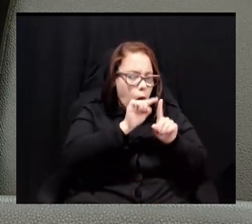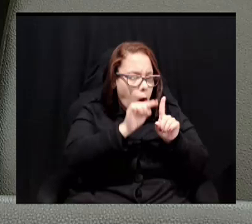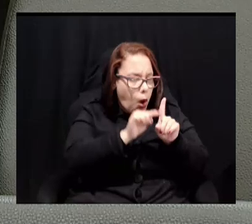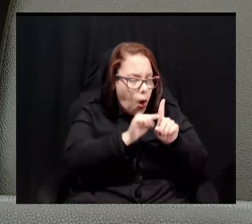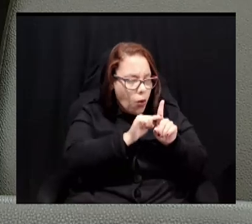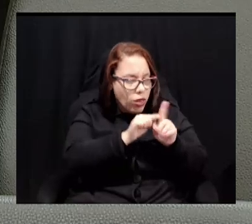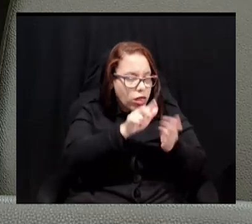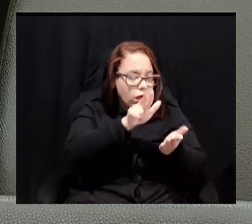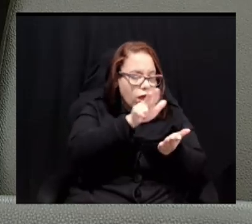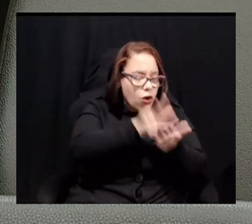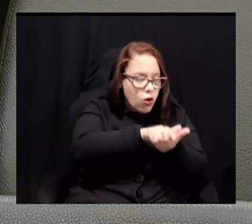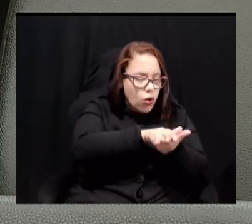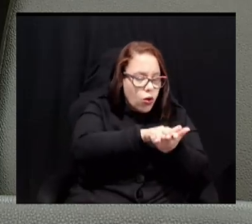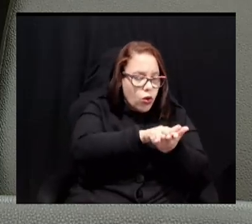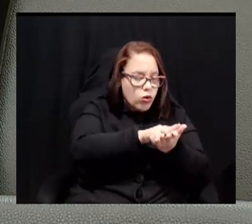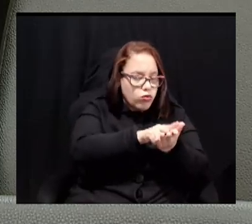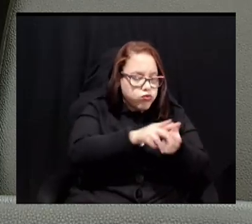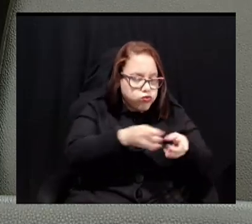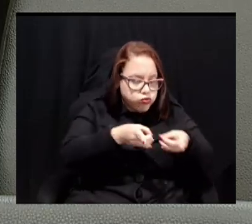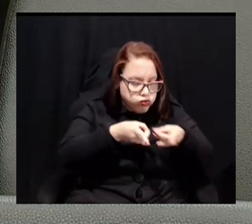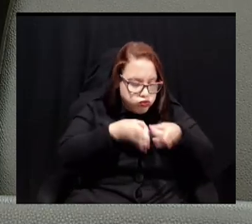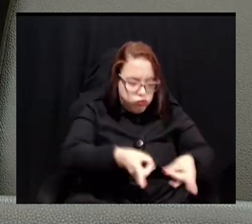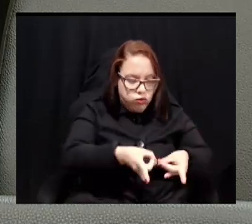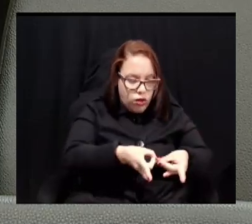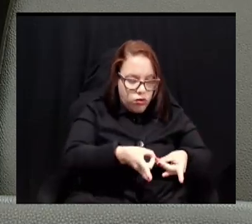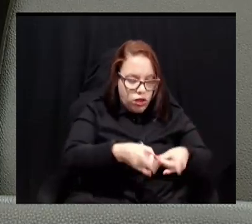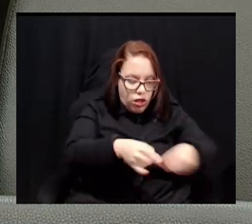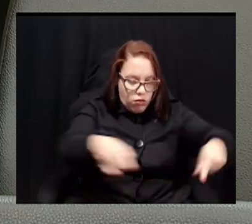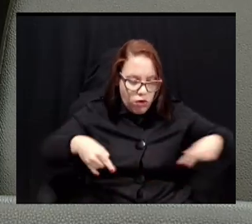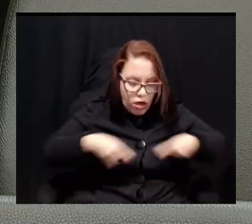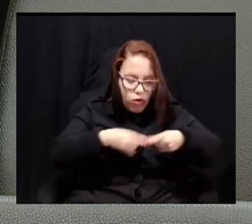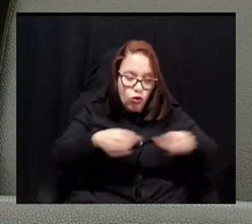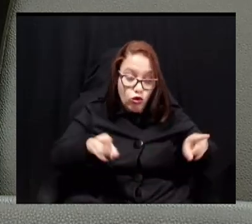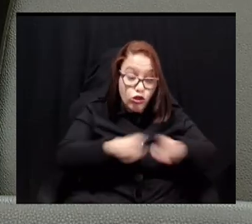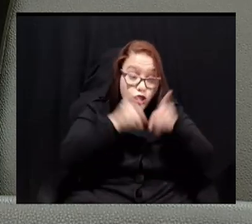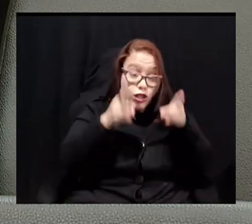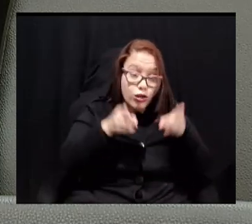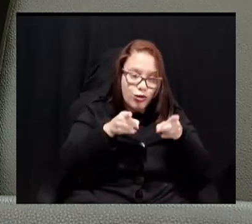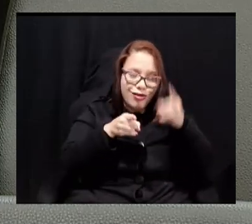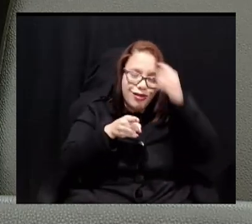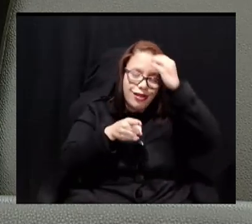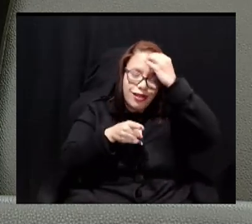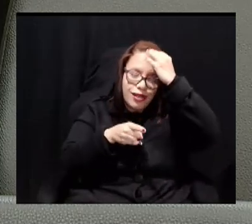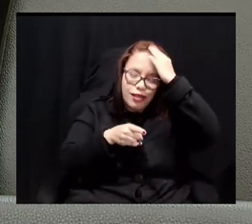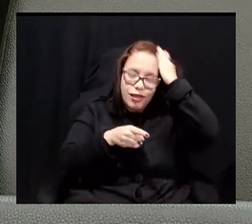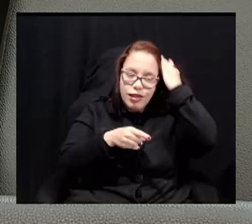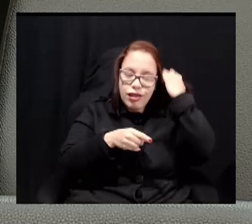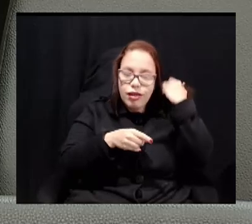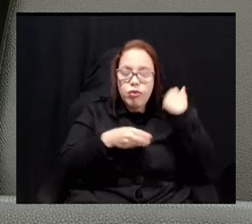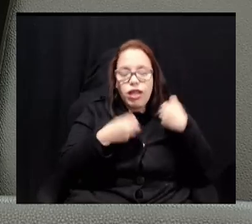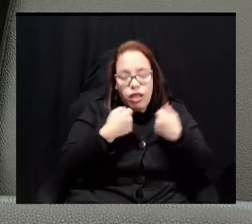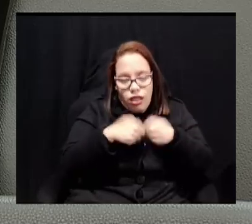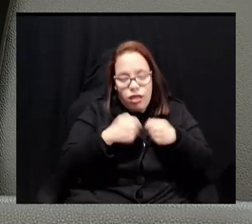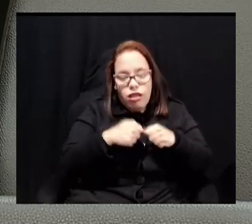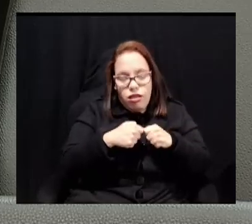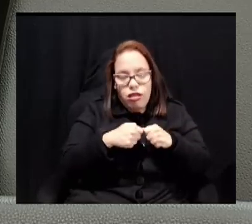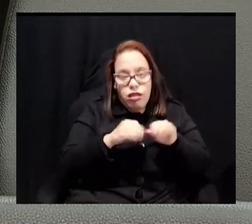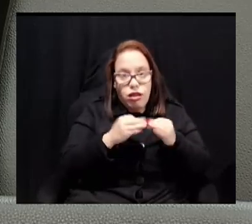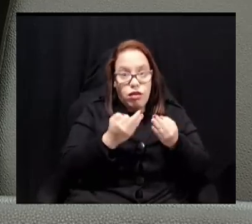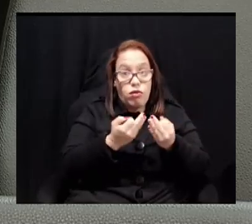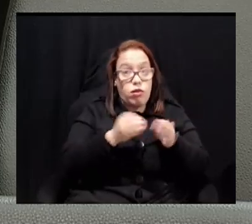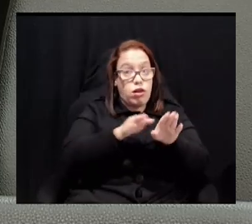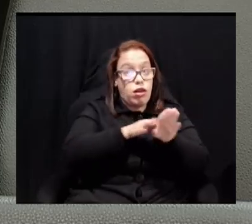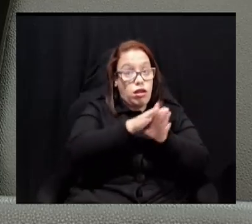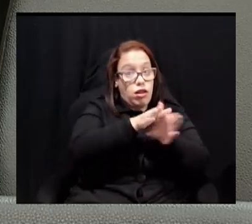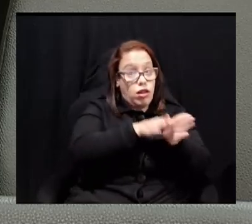também é importante. Faz parte. Então, se a vida foi concebida, a família precisa ser orientada. E a